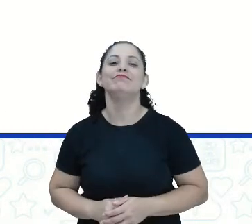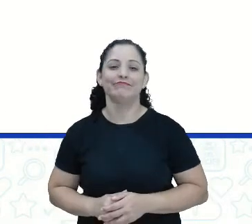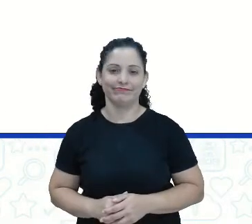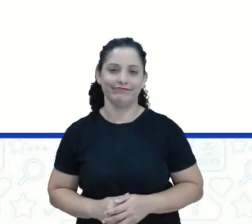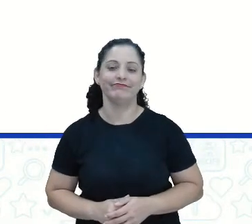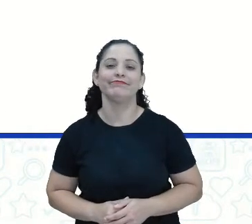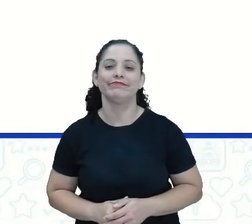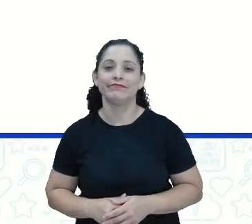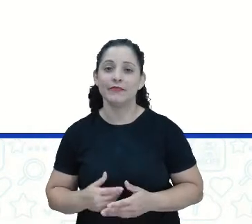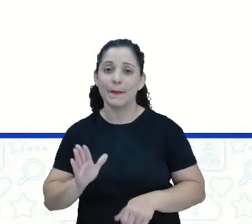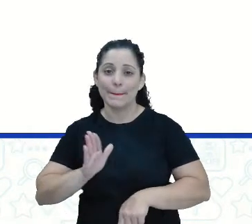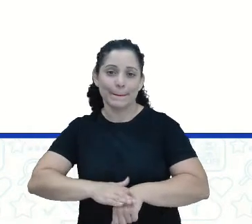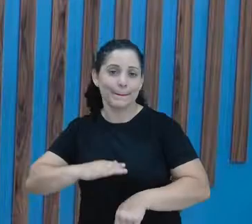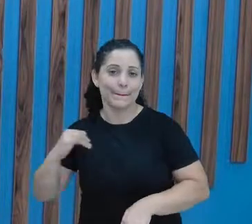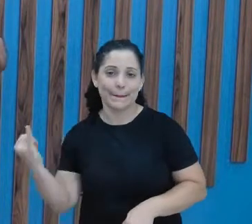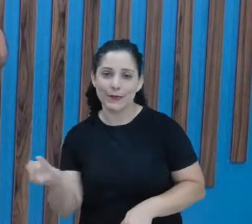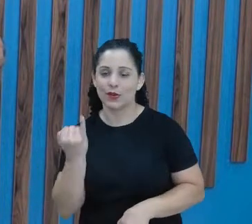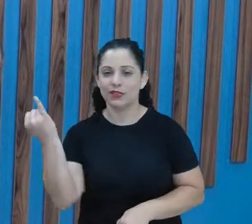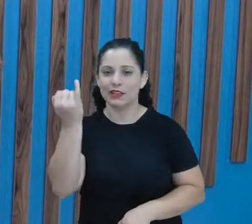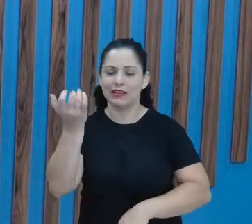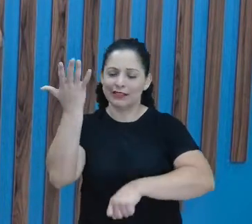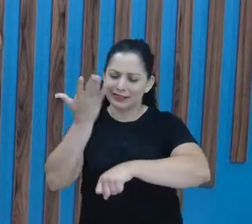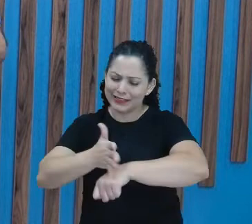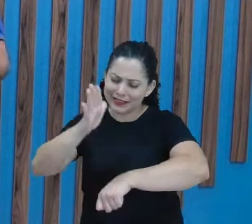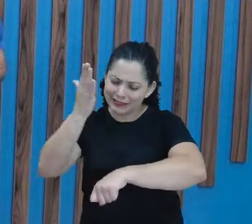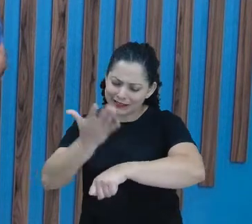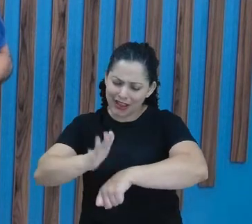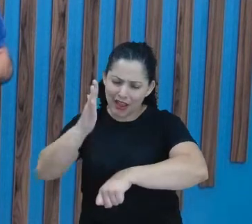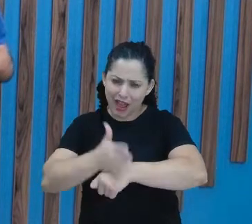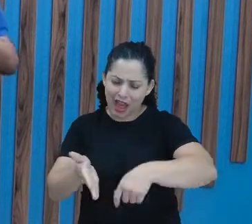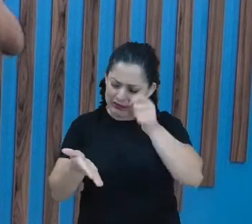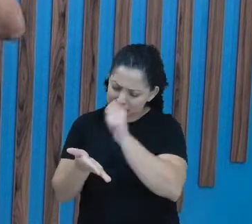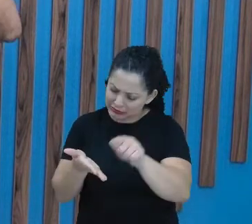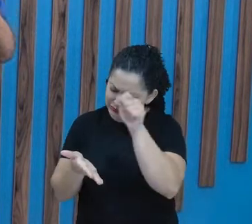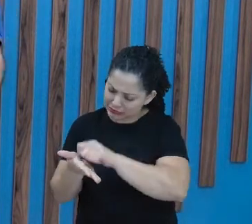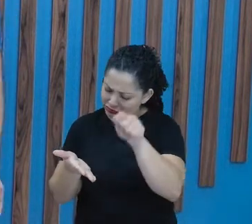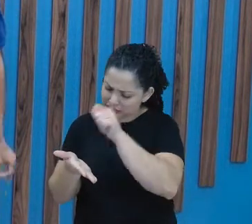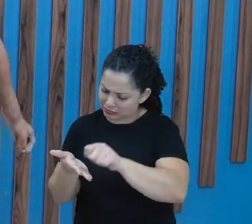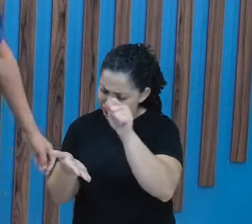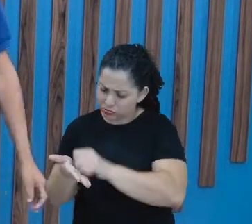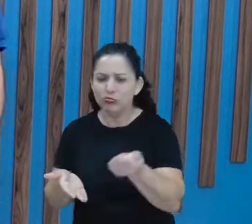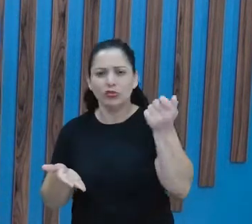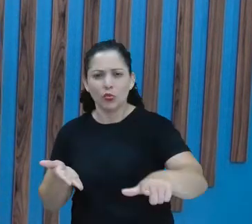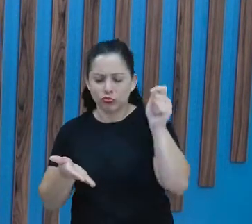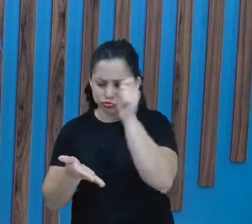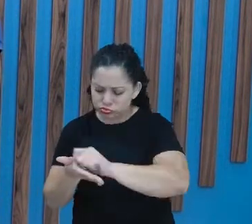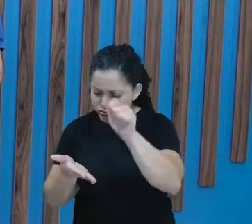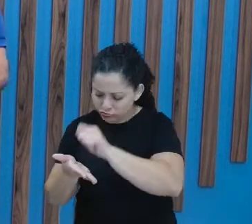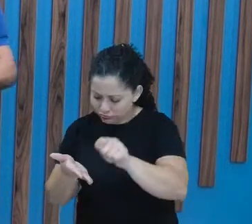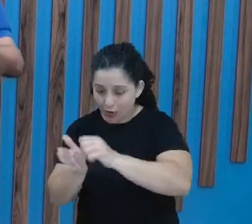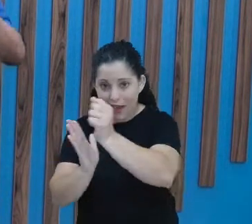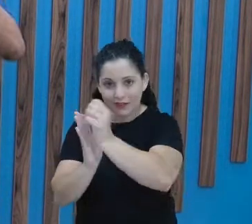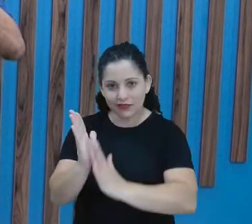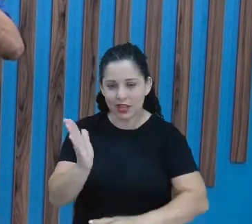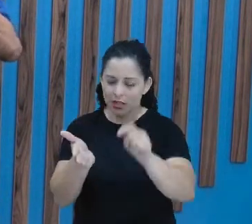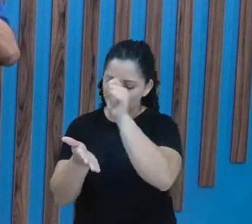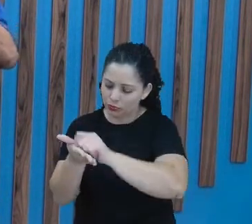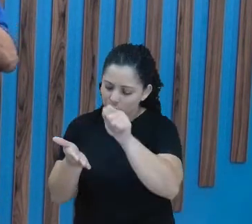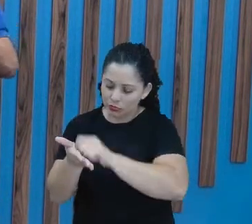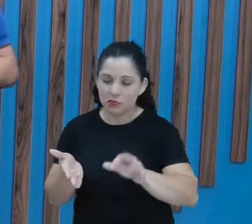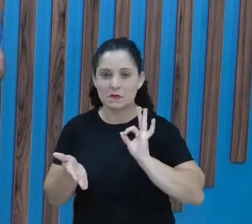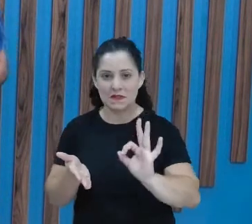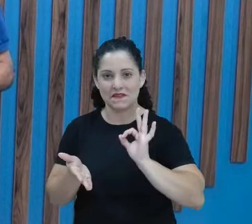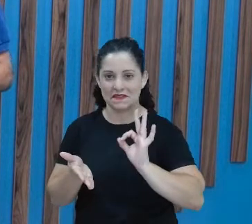seu exercício. O importante é você treinar bastante, fazer bastante exercício, porque aí você fica, ó,